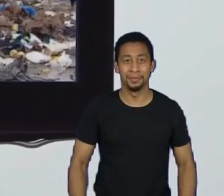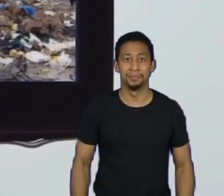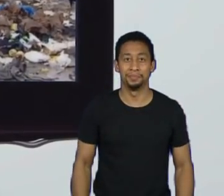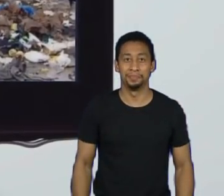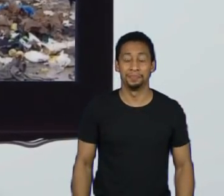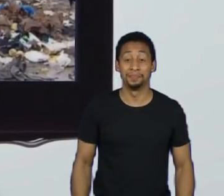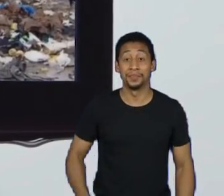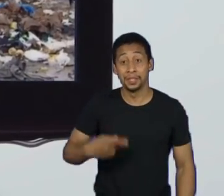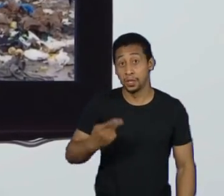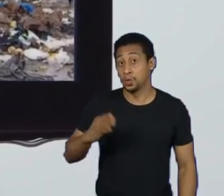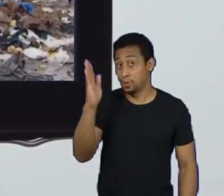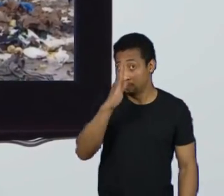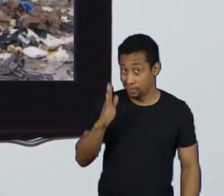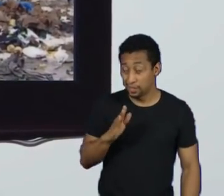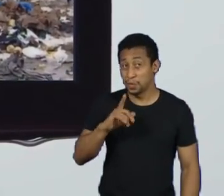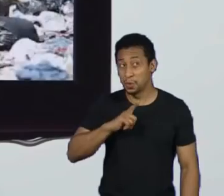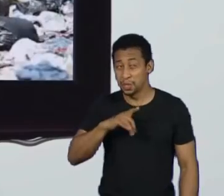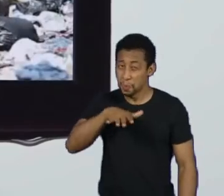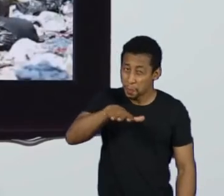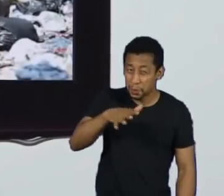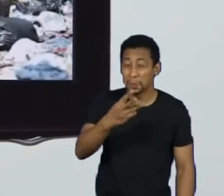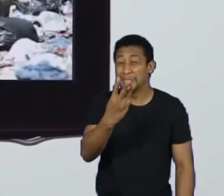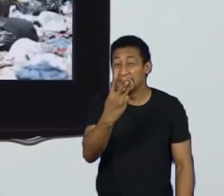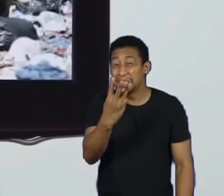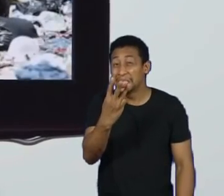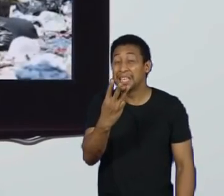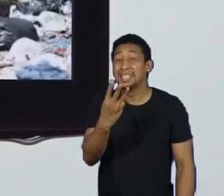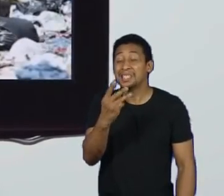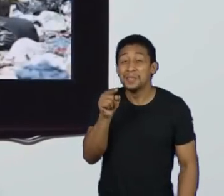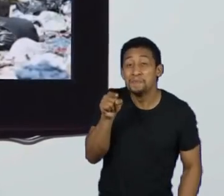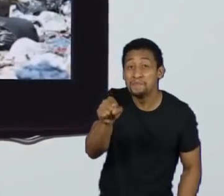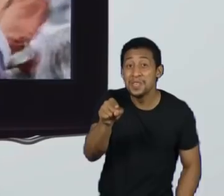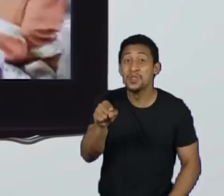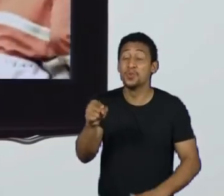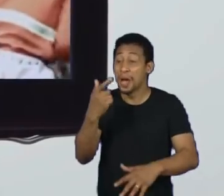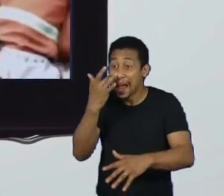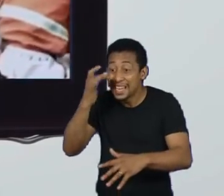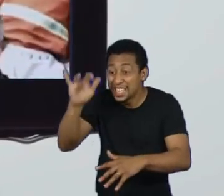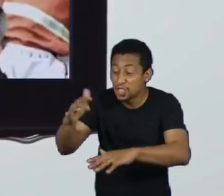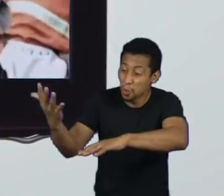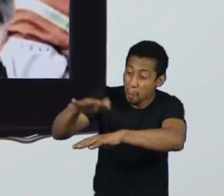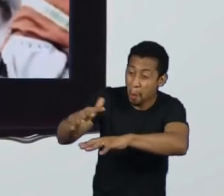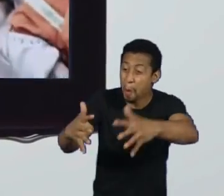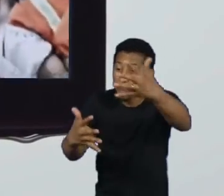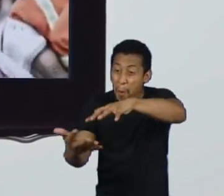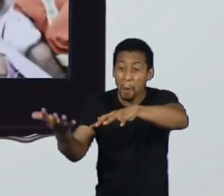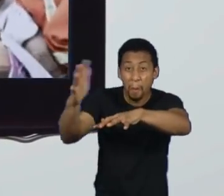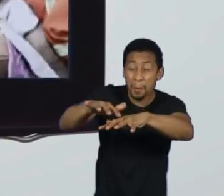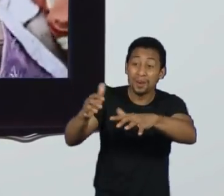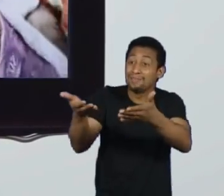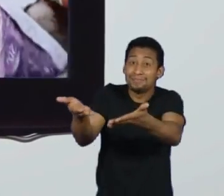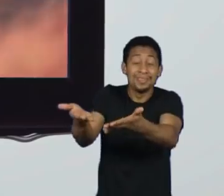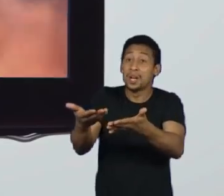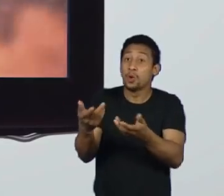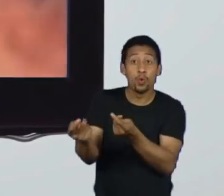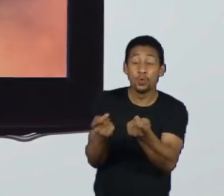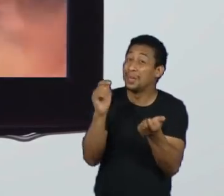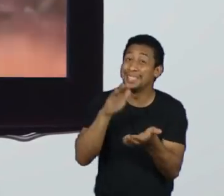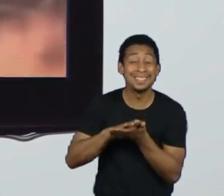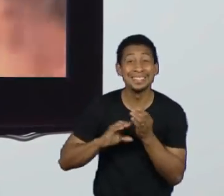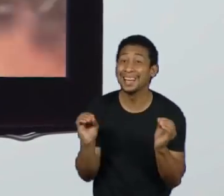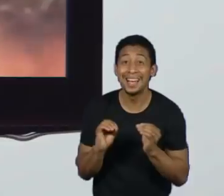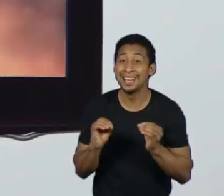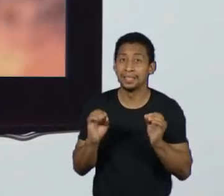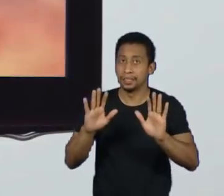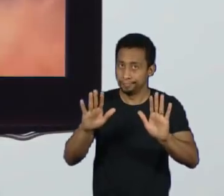O Brasil ainda tem cerca de 3 mil lixões clandestinos por aí, sem qualquer controle. Além do trabalho que esse lixo dá para